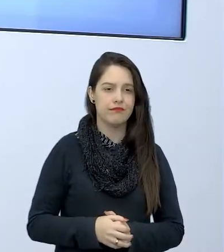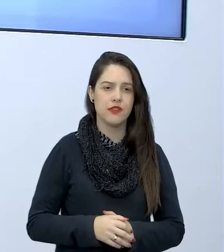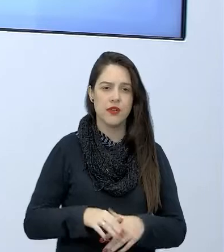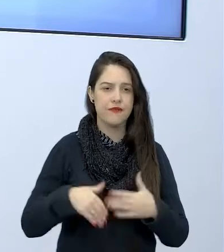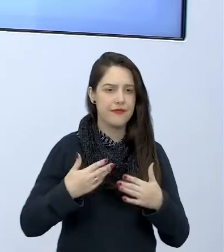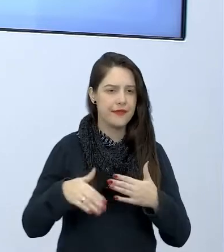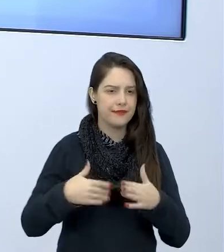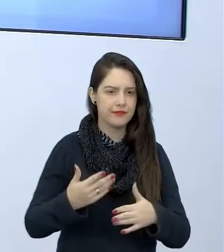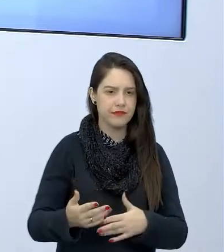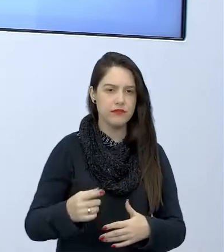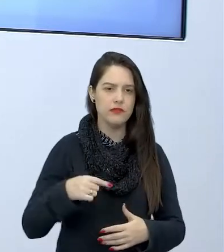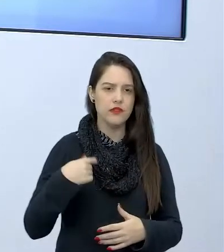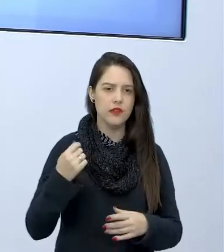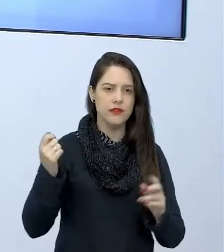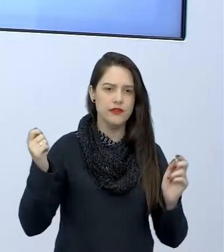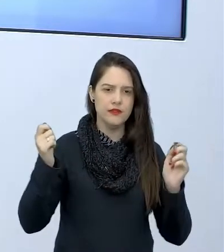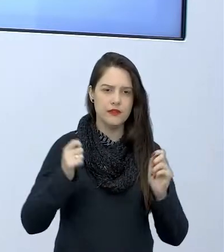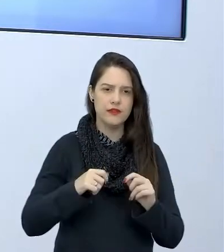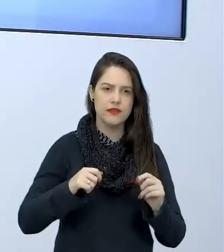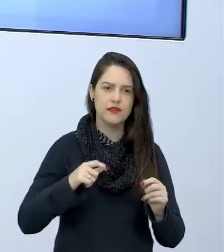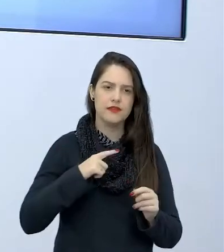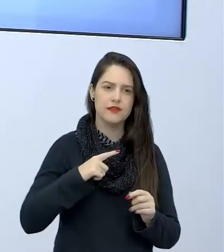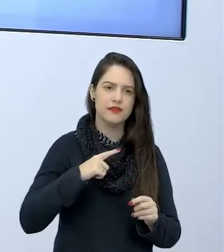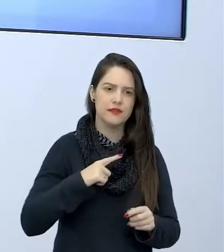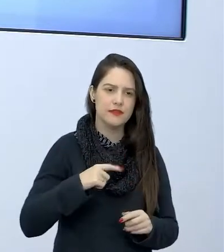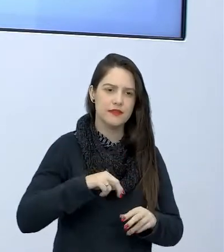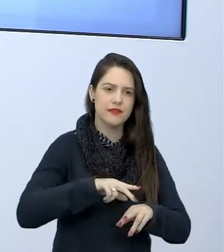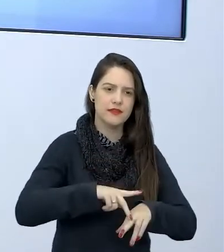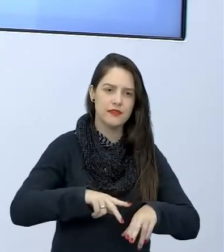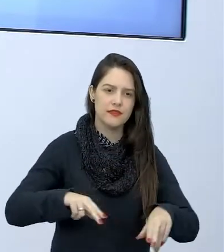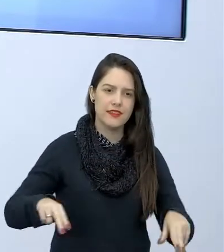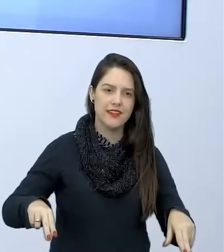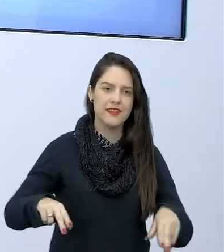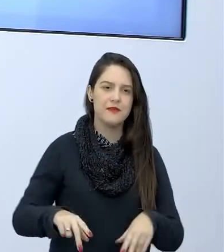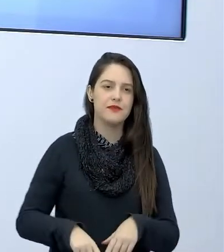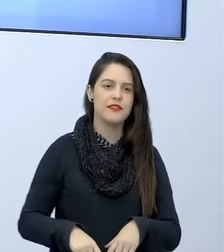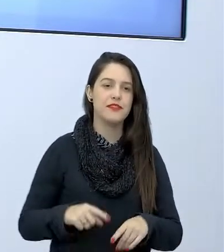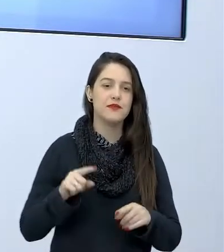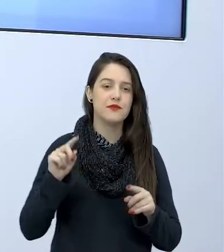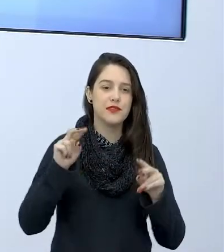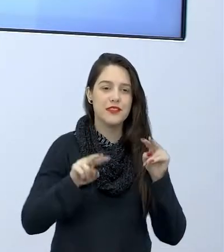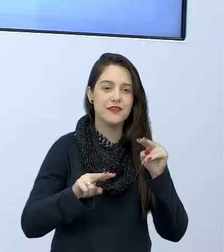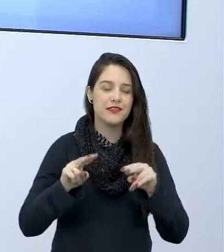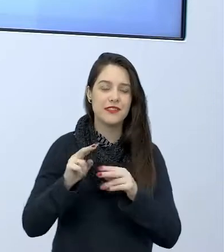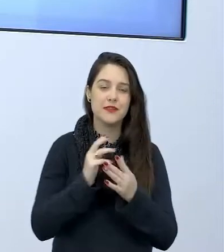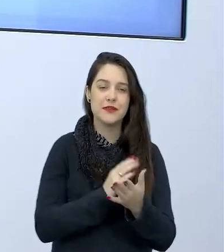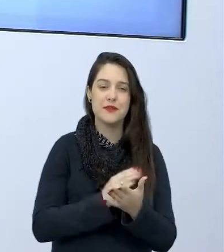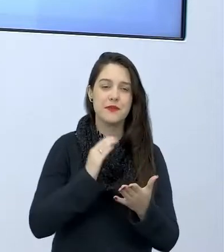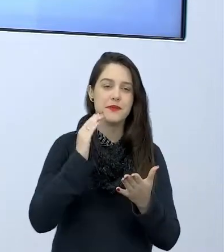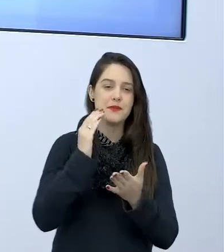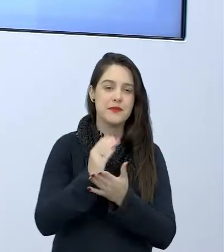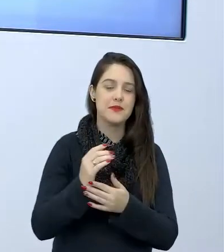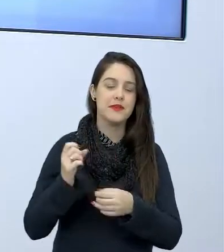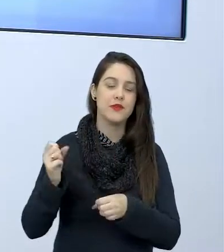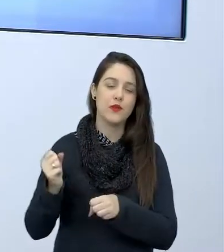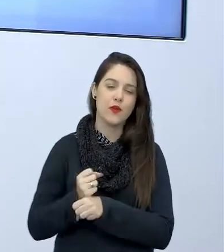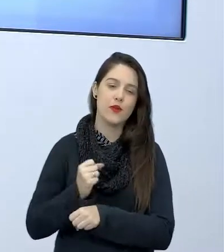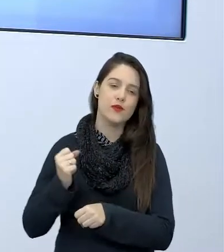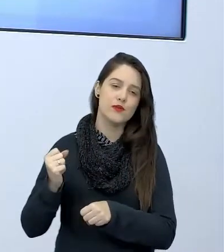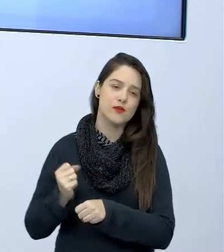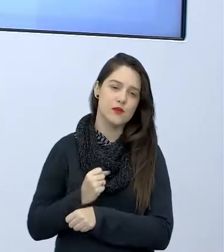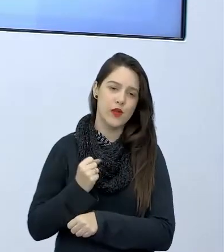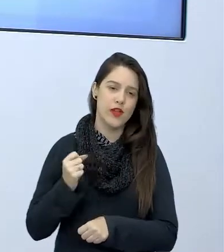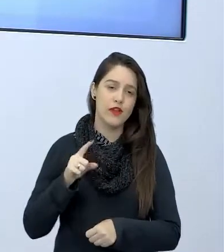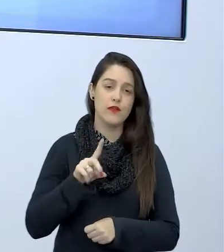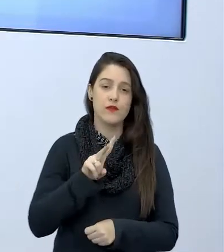enfim, povos mais austríacos, né, vamos pensar assim, que estão mais para o norte da Europa, você vê isso muito claro nas construções. Quando